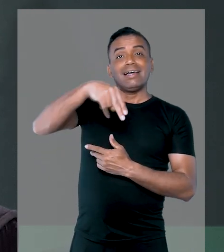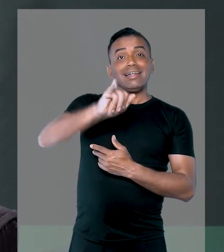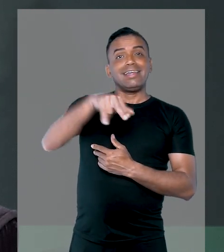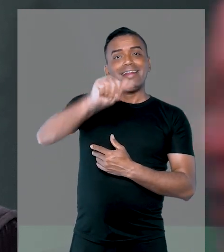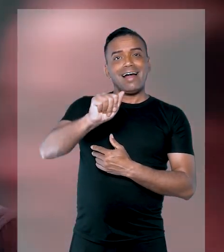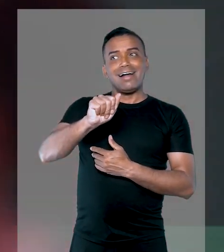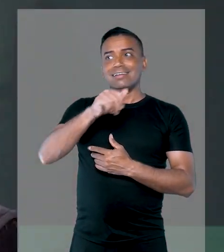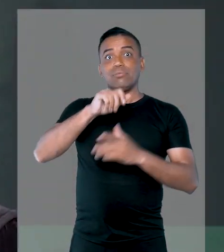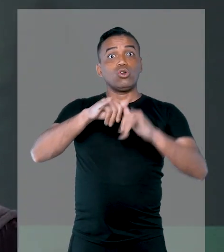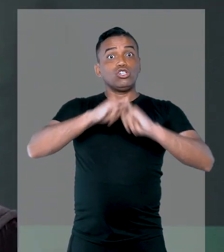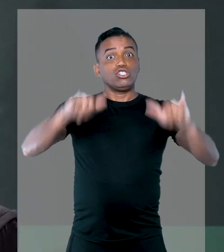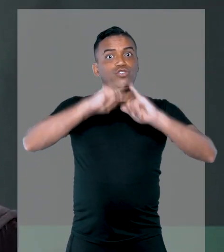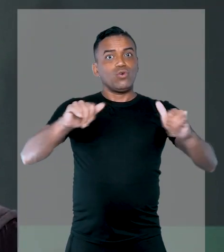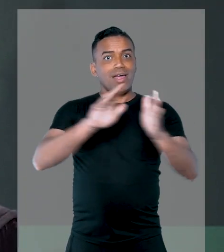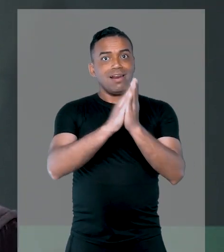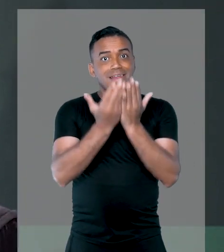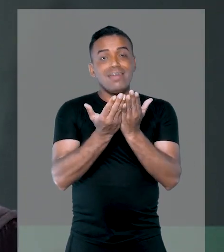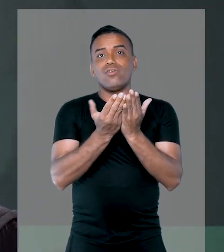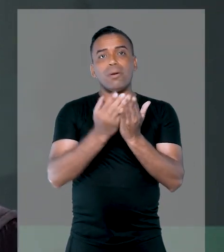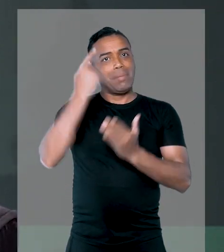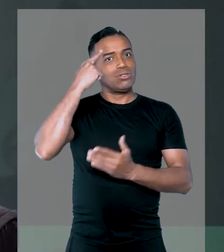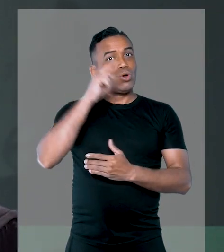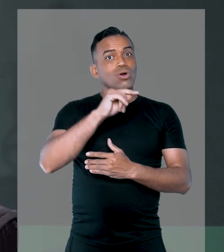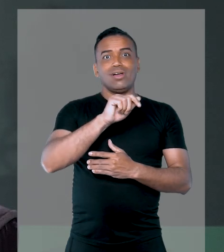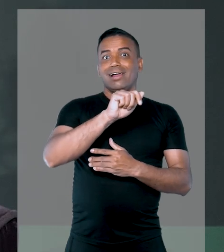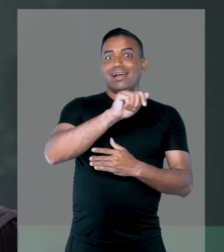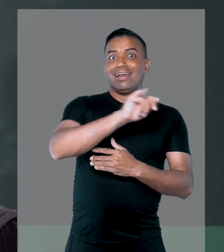eu divulguei a capa do livro, ela achou até que era inteligência artificial.